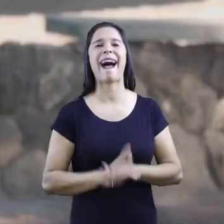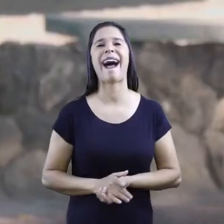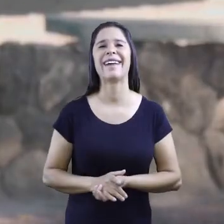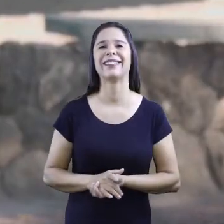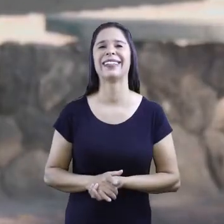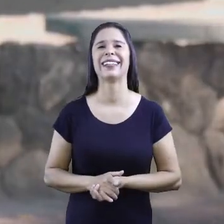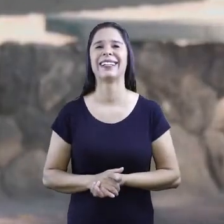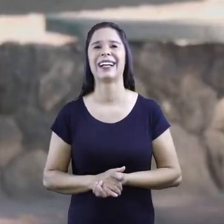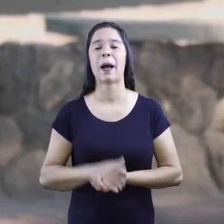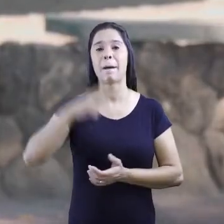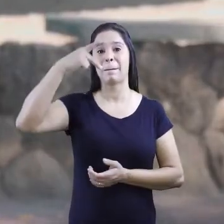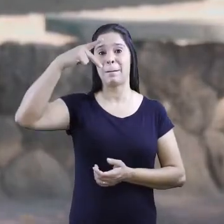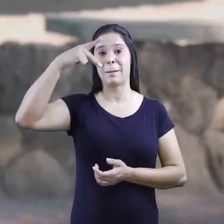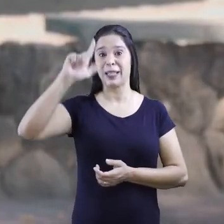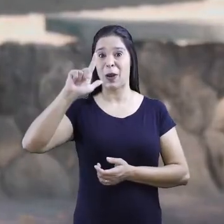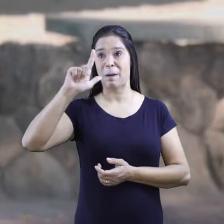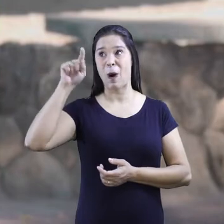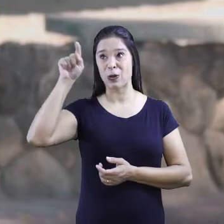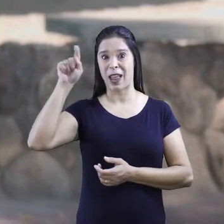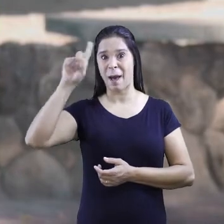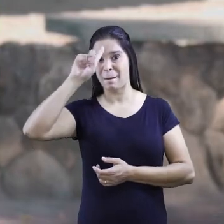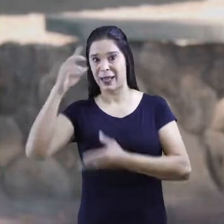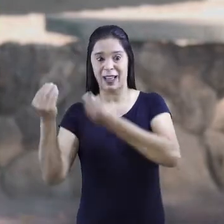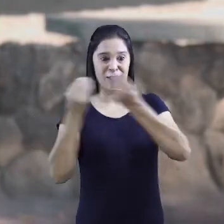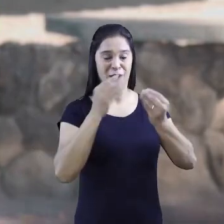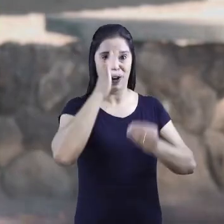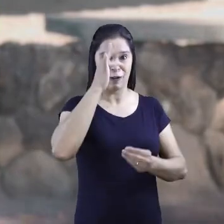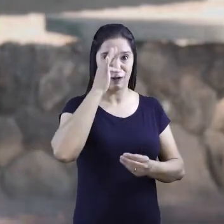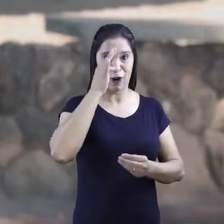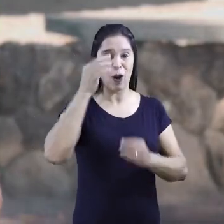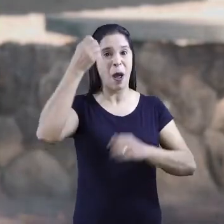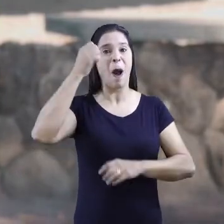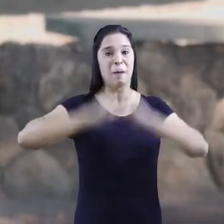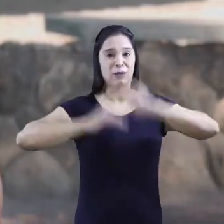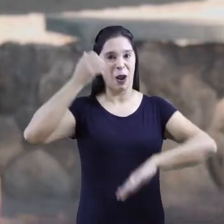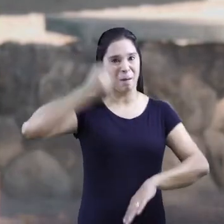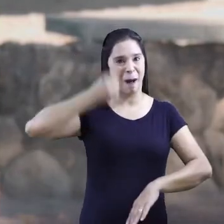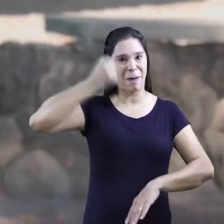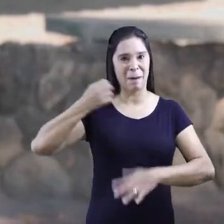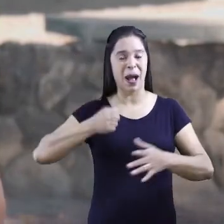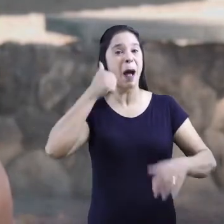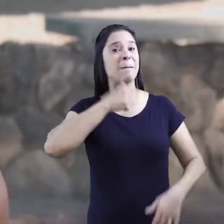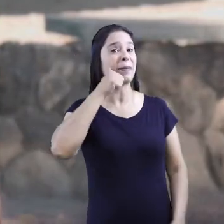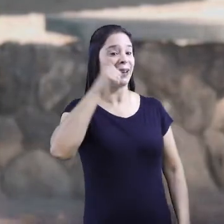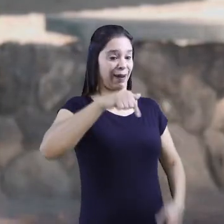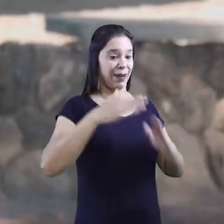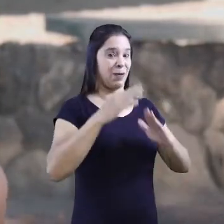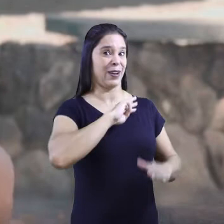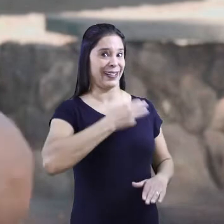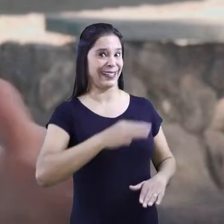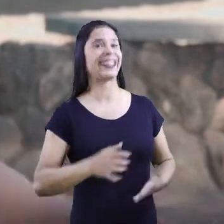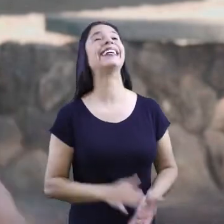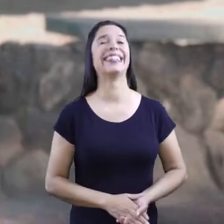pessoas namoravam. Pedro Leopoldo, o pessoal de Pedro Leopoldo mandava flores pelos maquinistas, pelo pessoal,